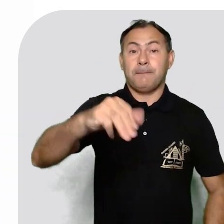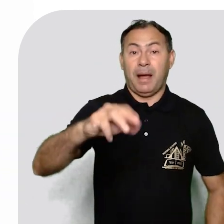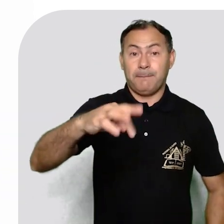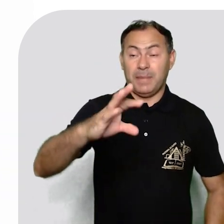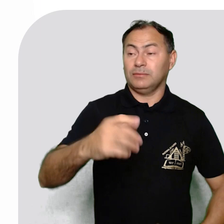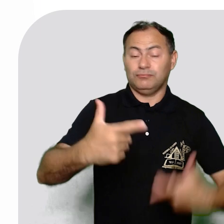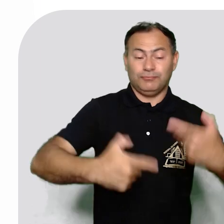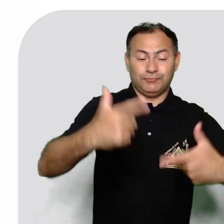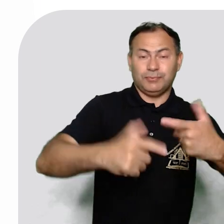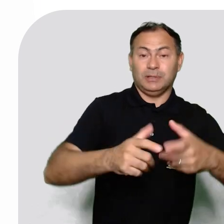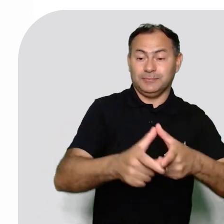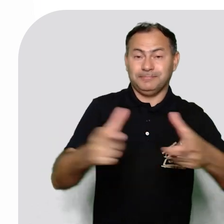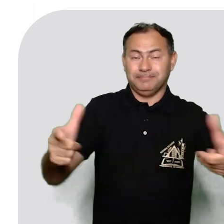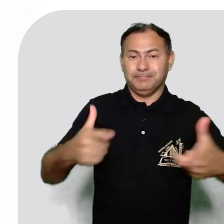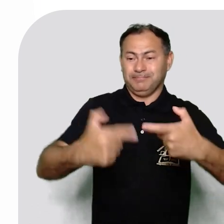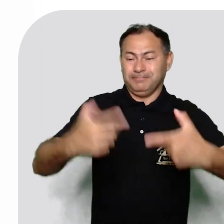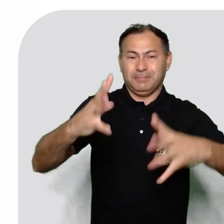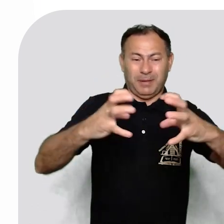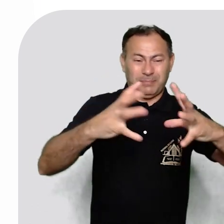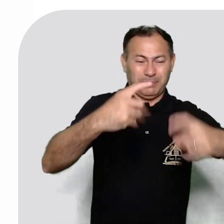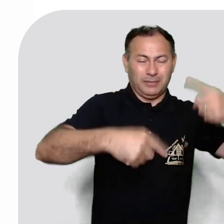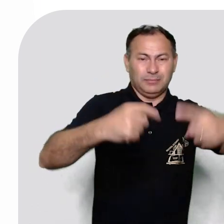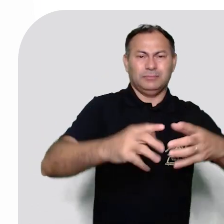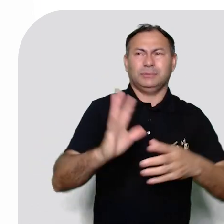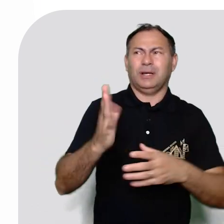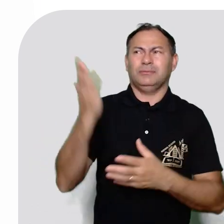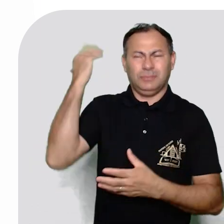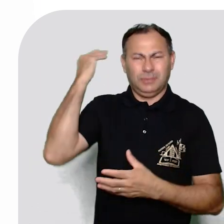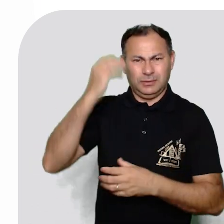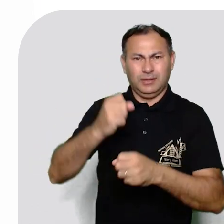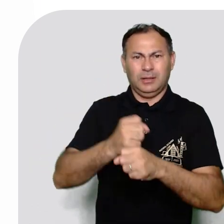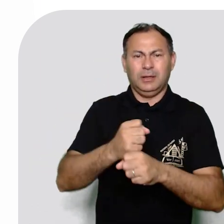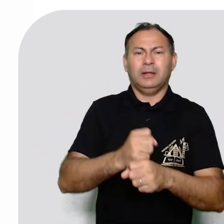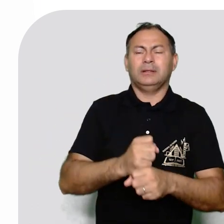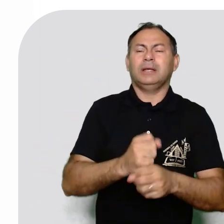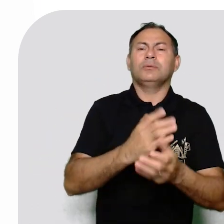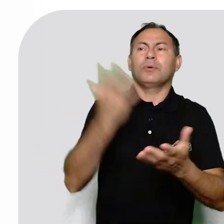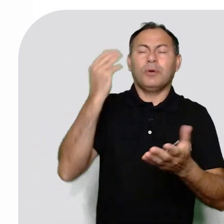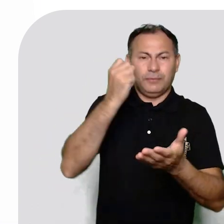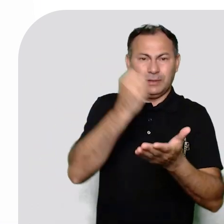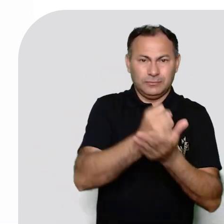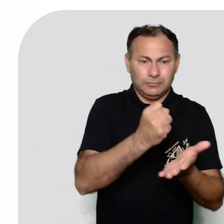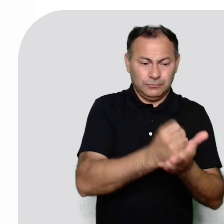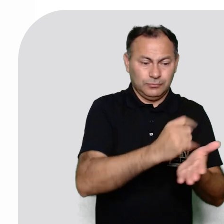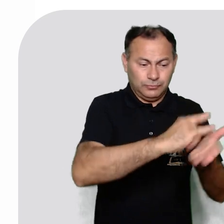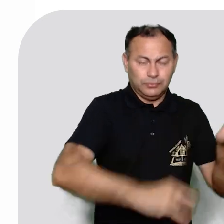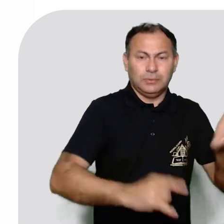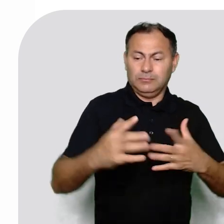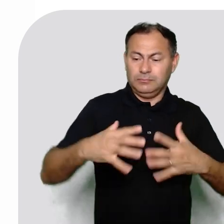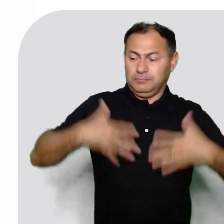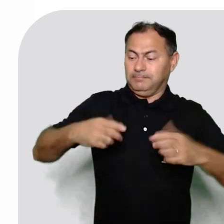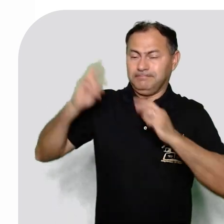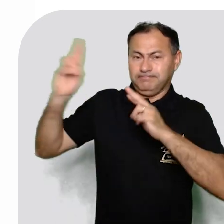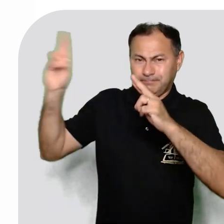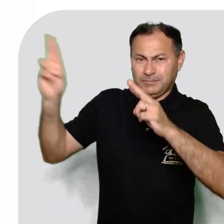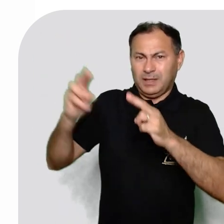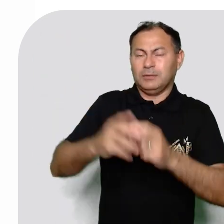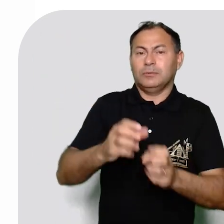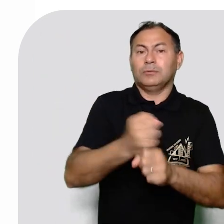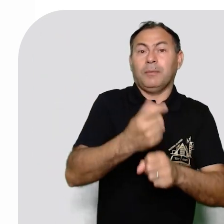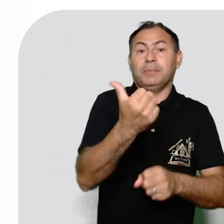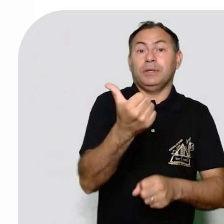excessivo, esse crescimento armamentista que já vem desde o tempo da Gaudium et Spes, na década de 60, já falava-se de